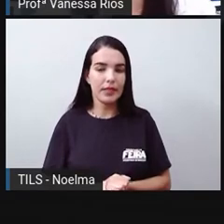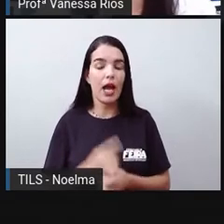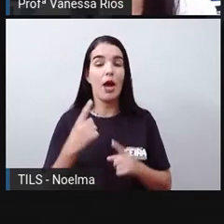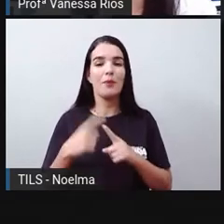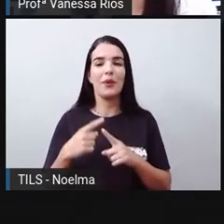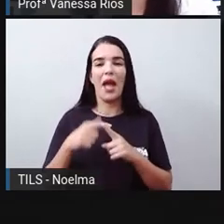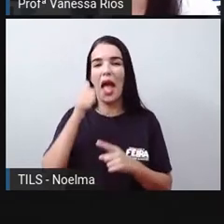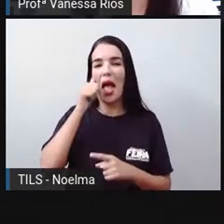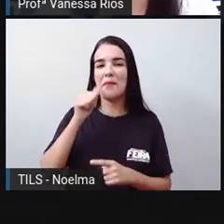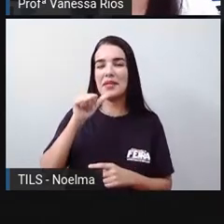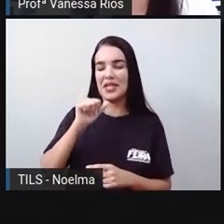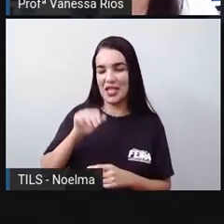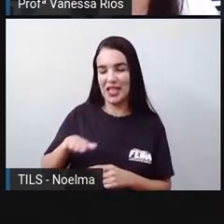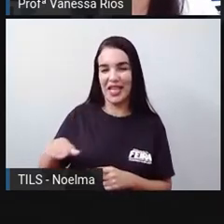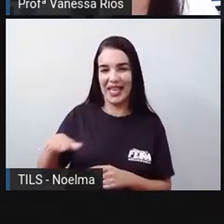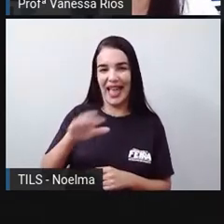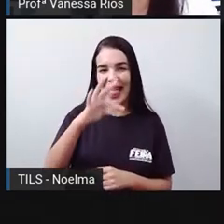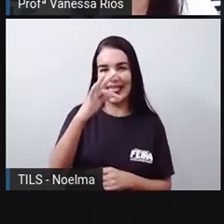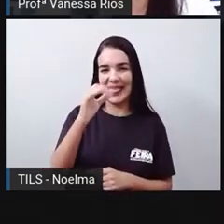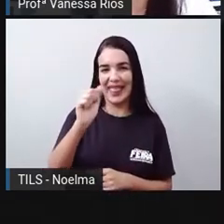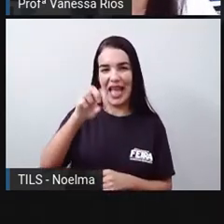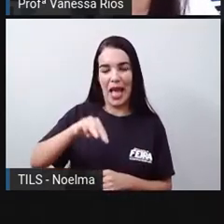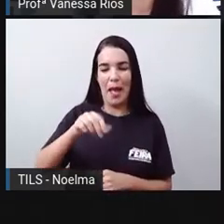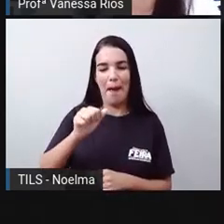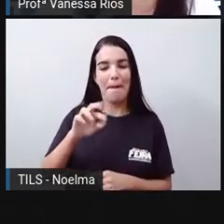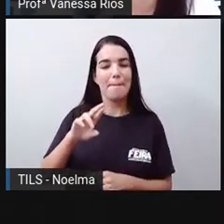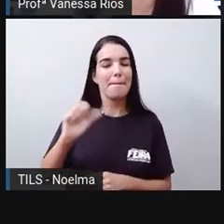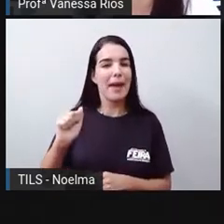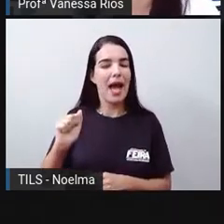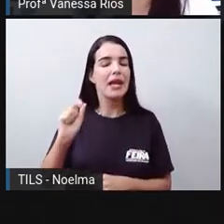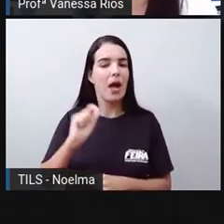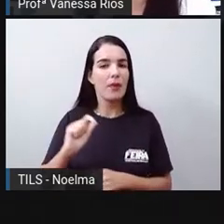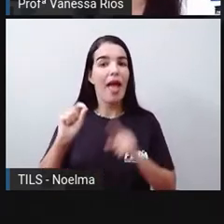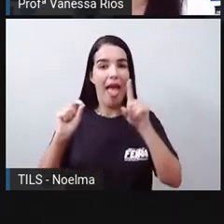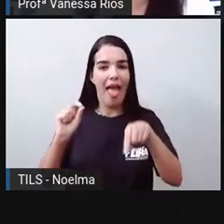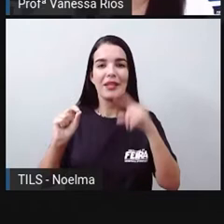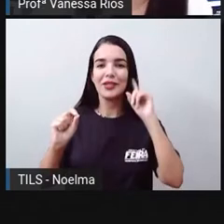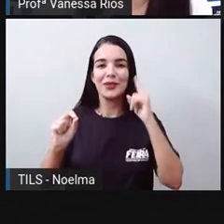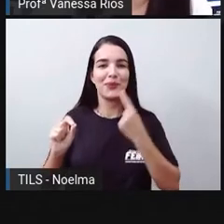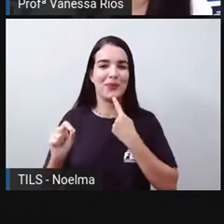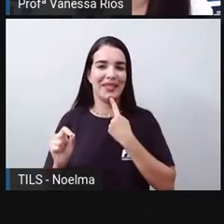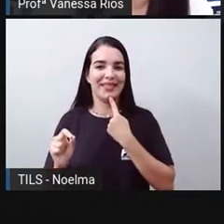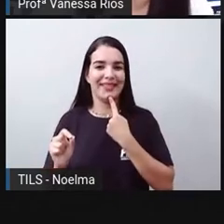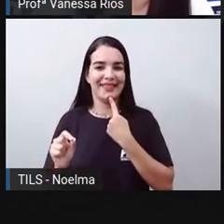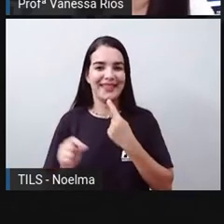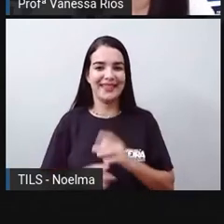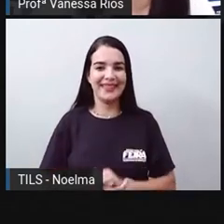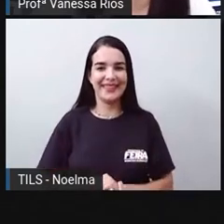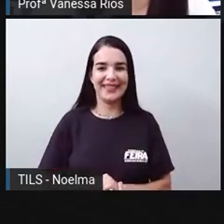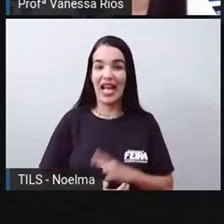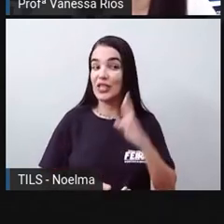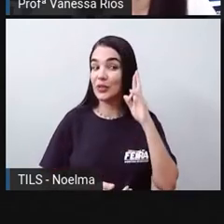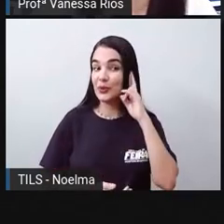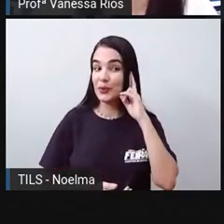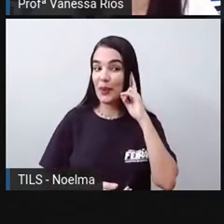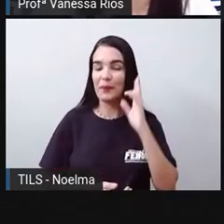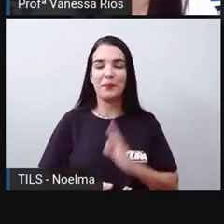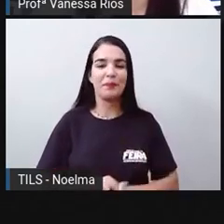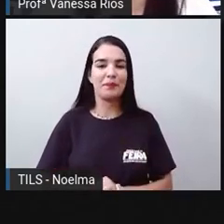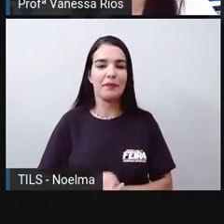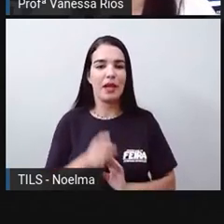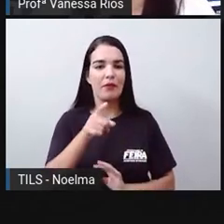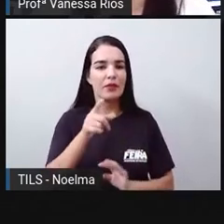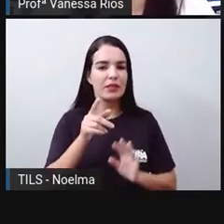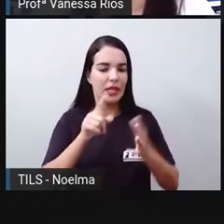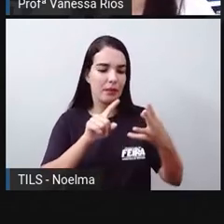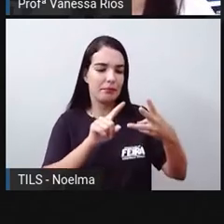Tamara, né? A personagem principal aí do vídeo, ela é surda. E aí, você já brincou